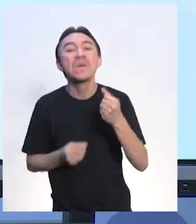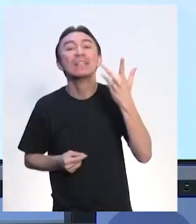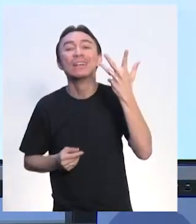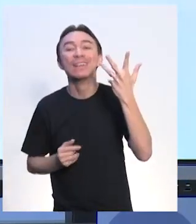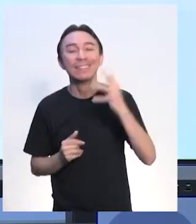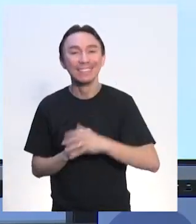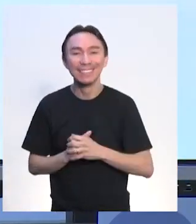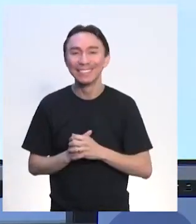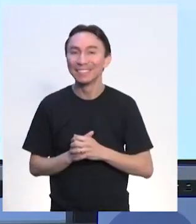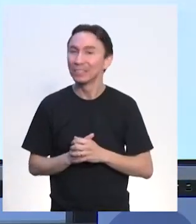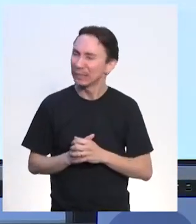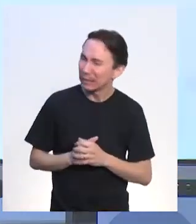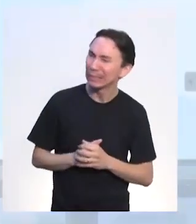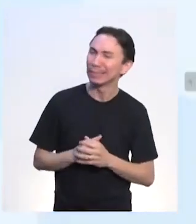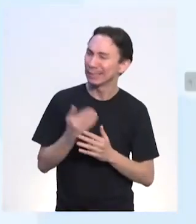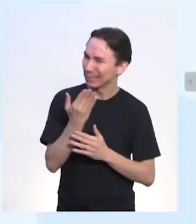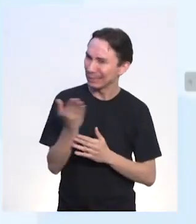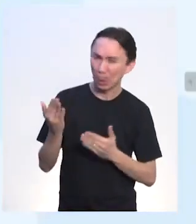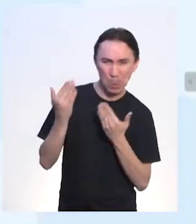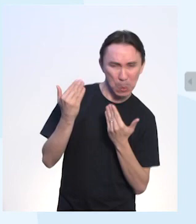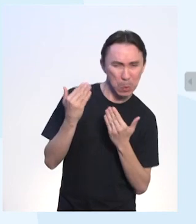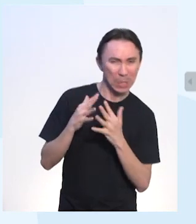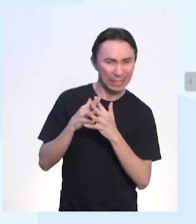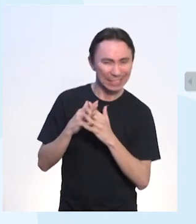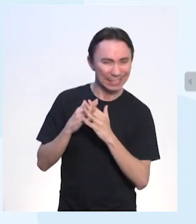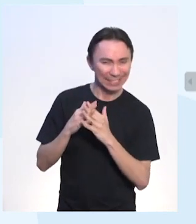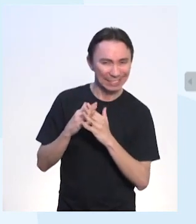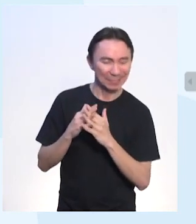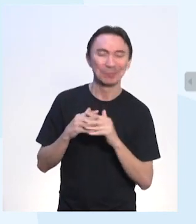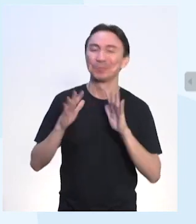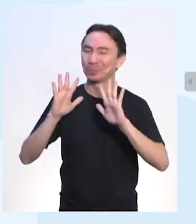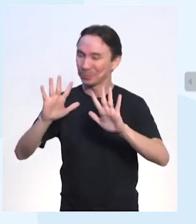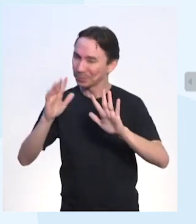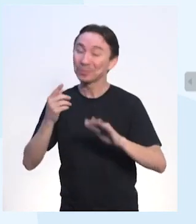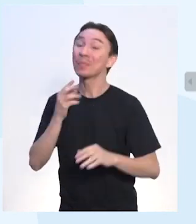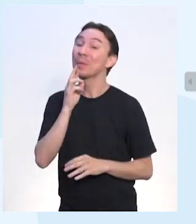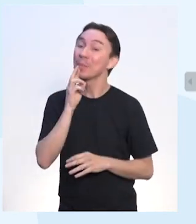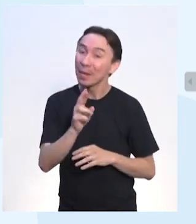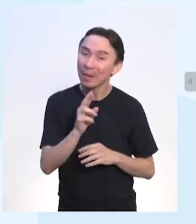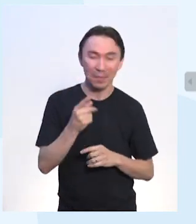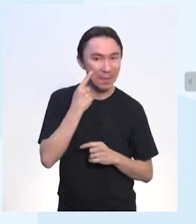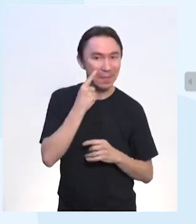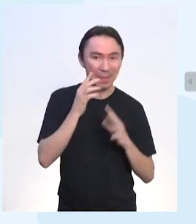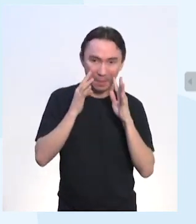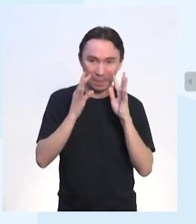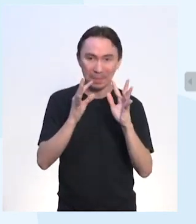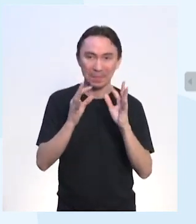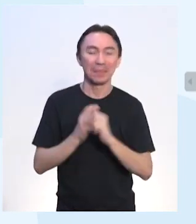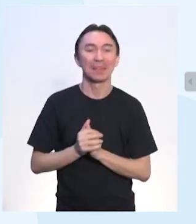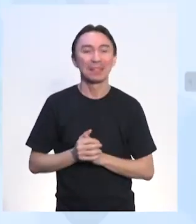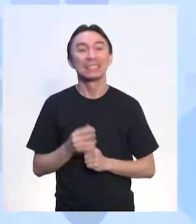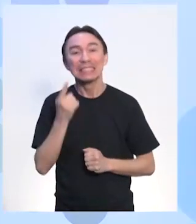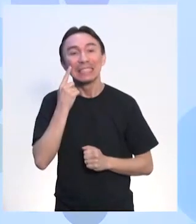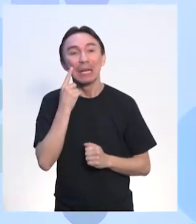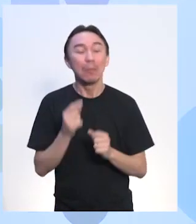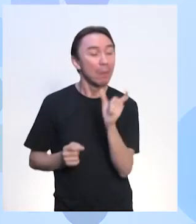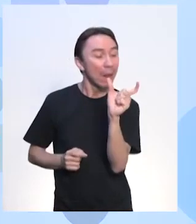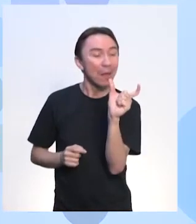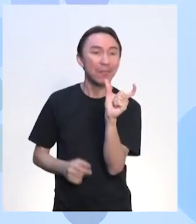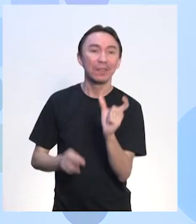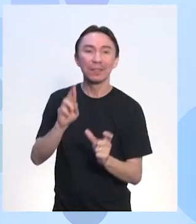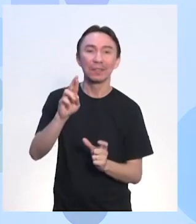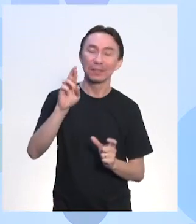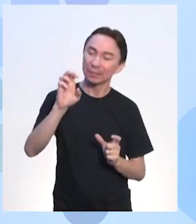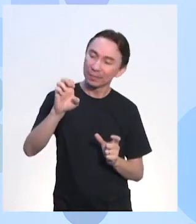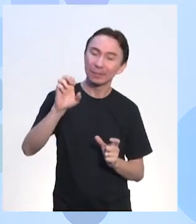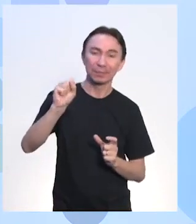vendo que vocês estão com um pouco de dúvidas. Vamos, então, concentrar aqui na resolução? Vamos lá. Palavra recesso. Vamos contar